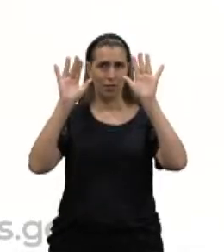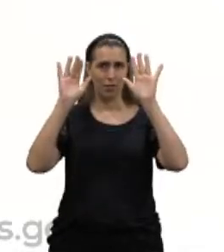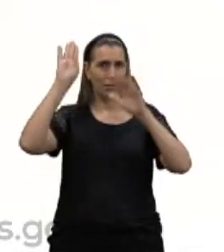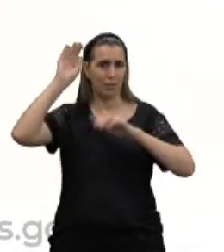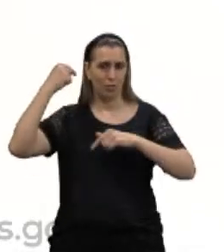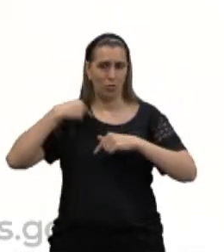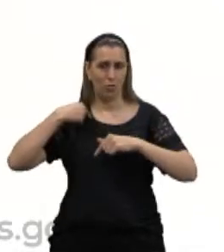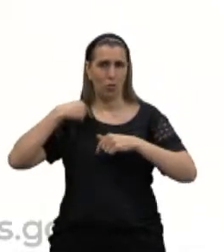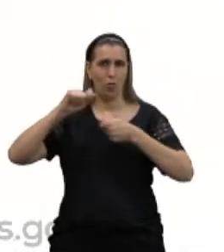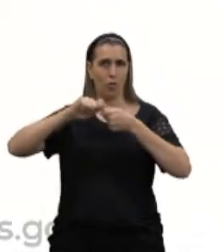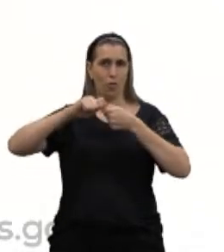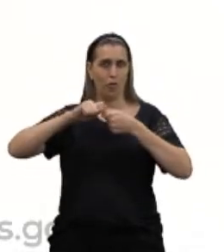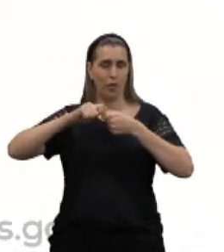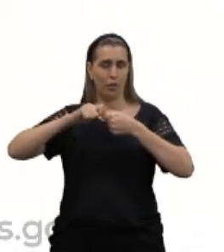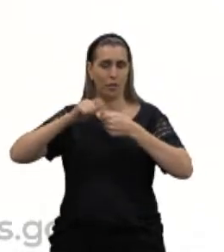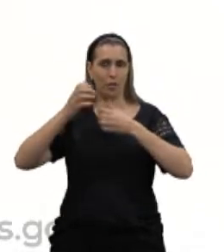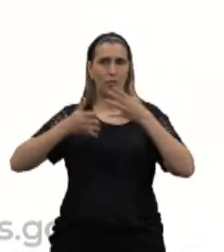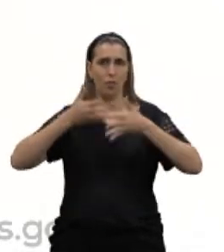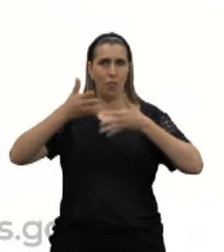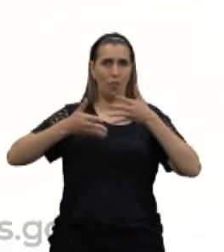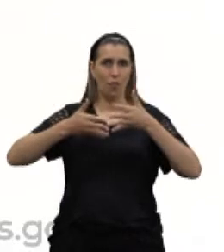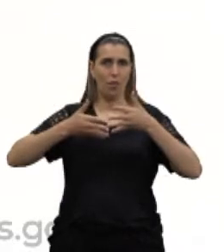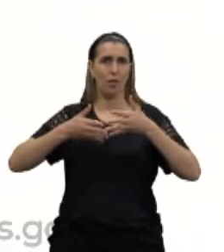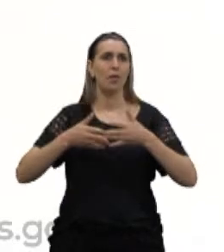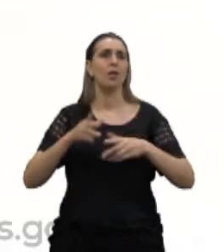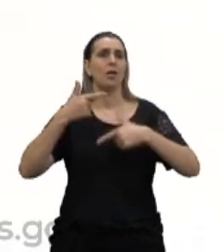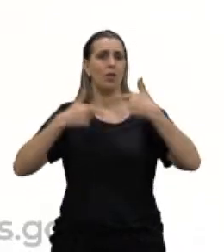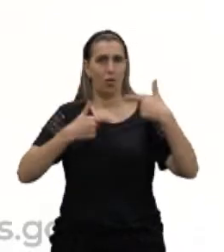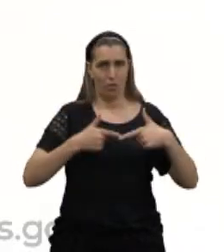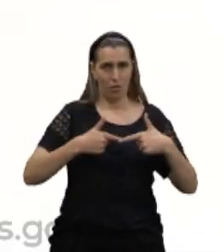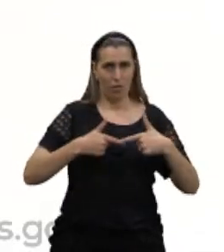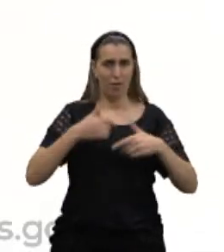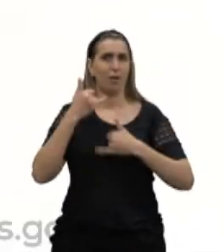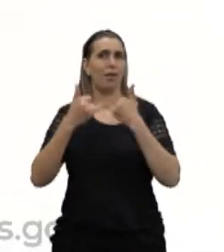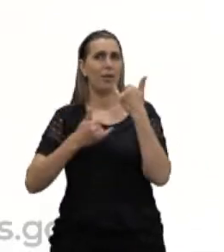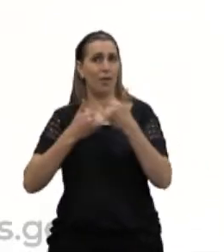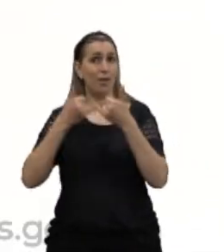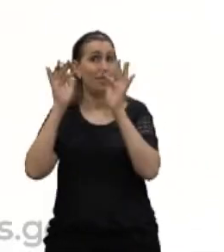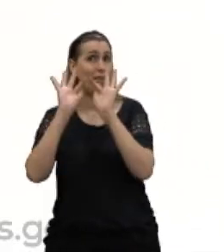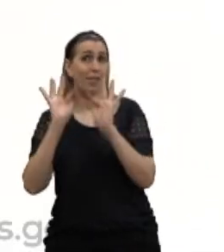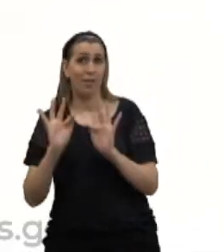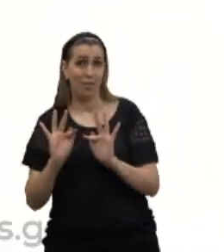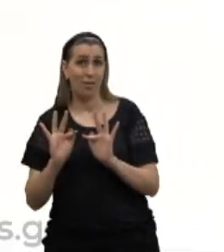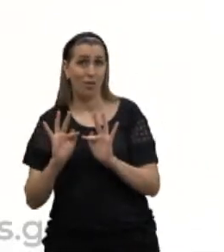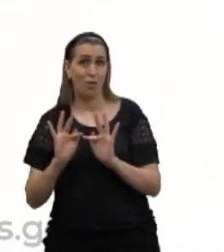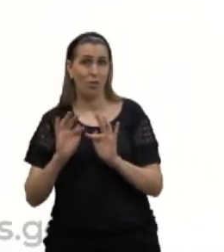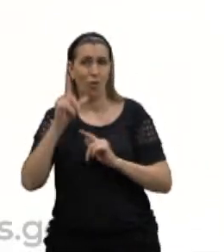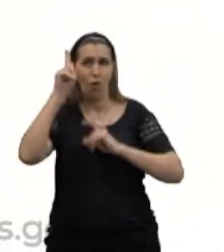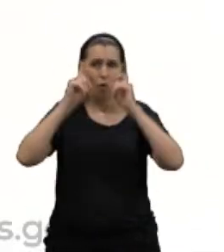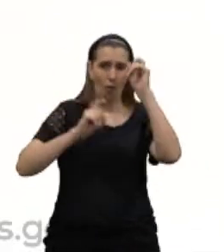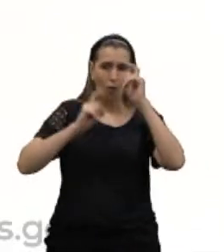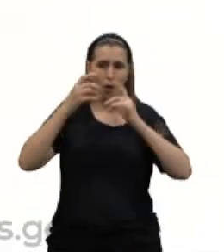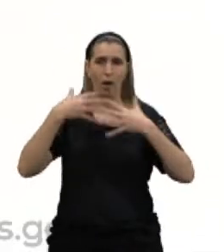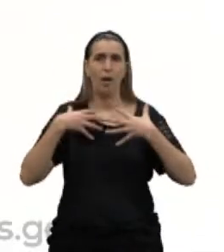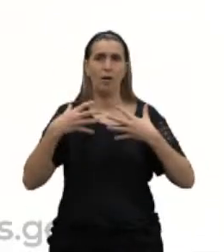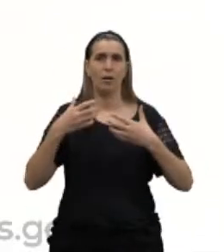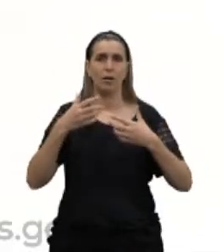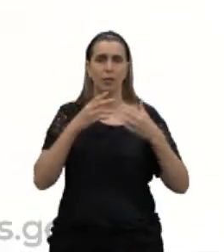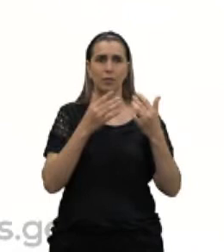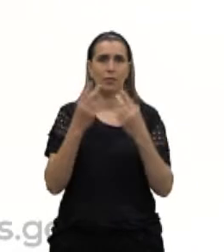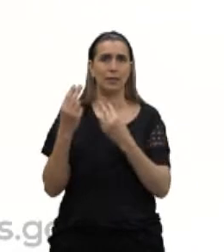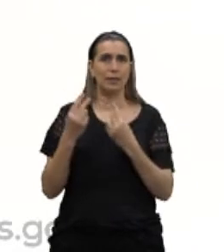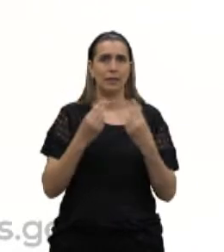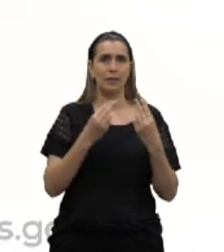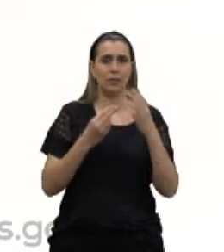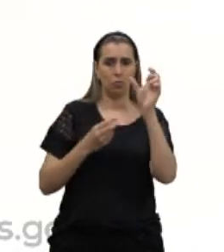Daiane fazendo ali no canto que tanto o trabalhar como o brincar e o feliz... O gesto, ele é semelhante